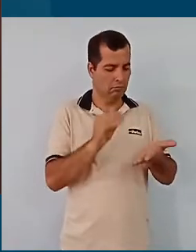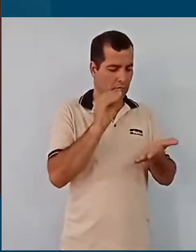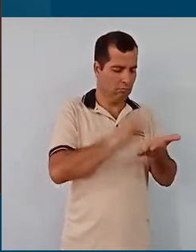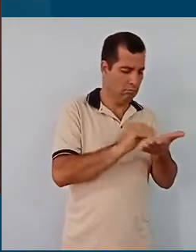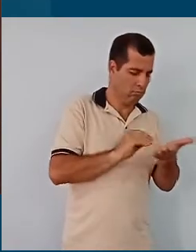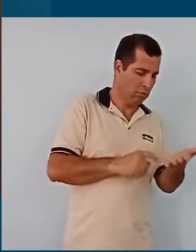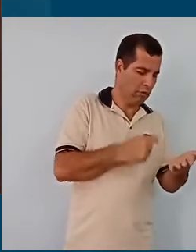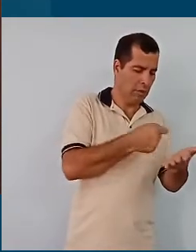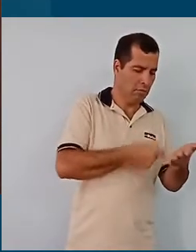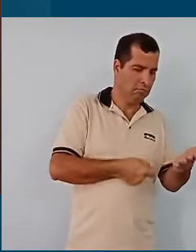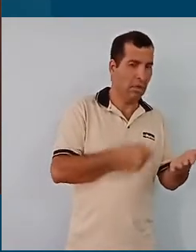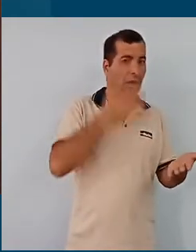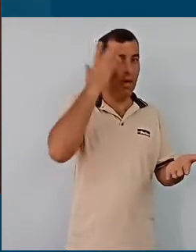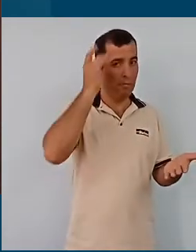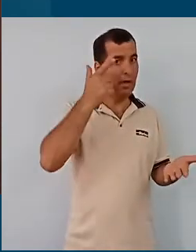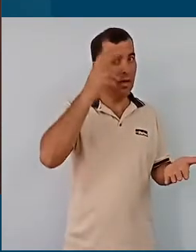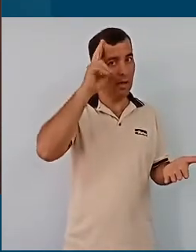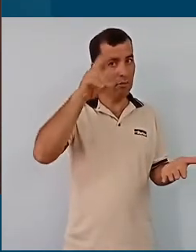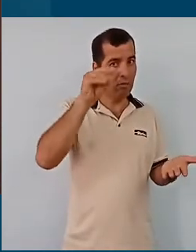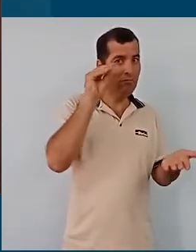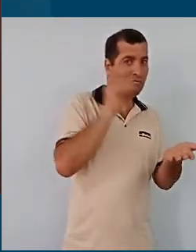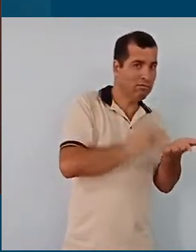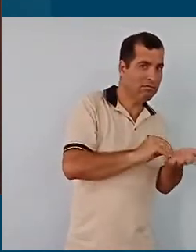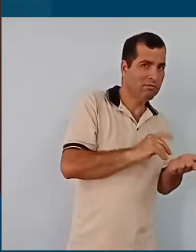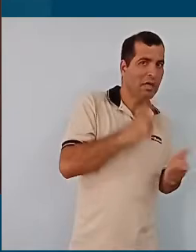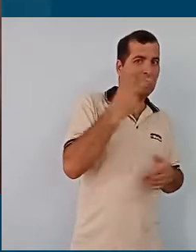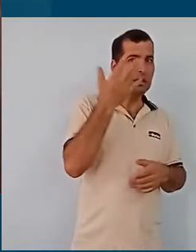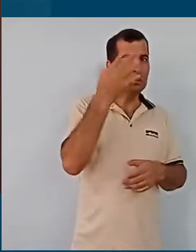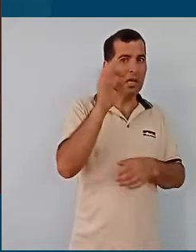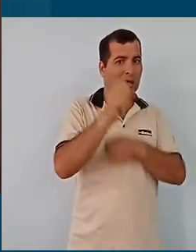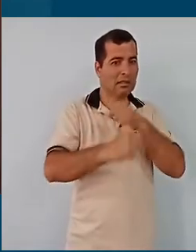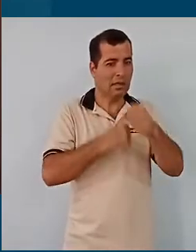lembrar amanhã, para a gente se lembrar daqui a 10 anos,